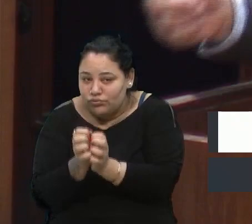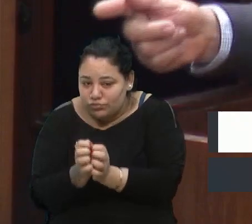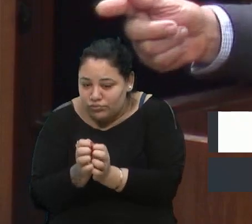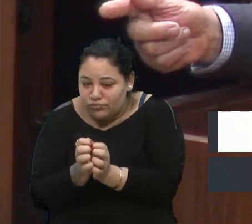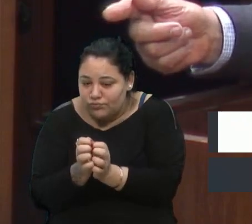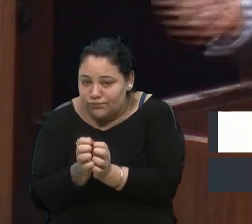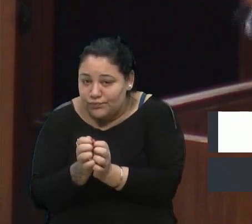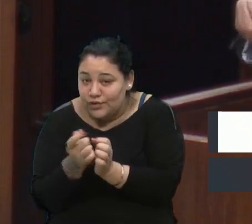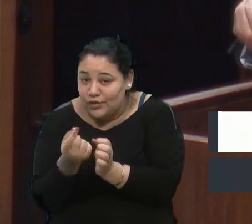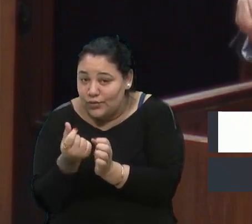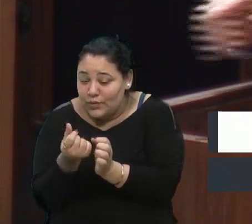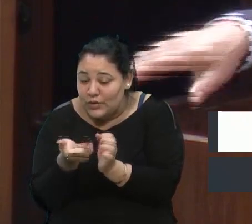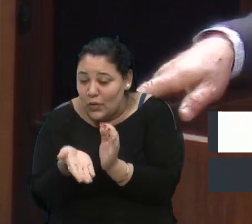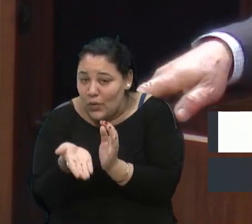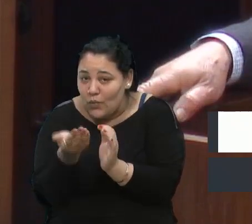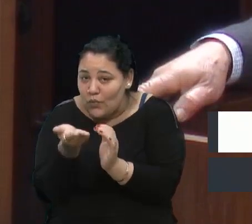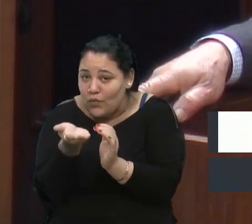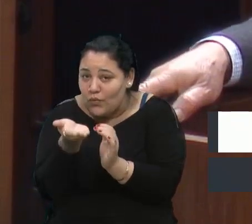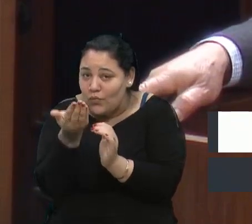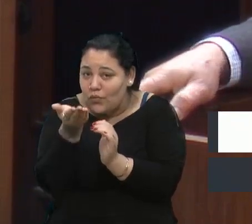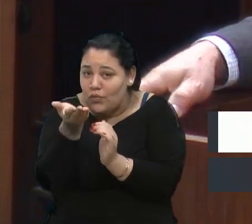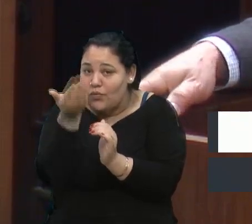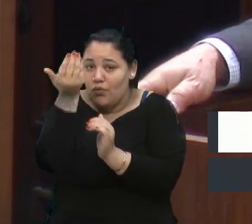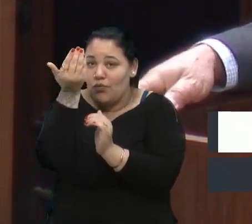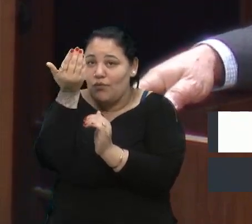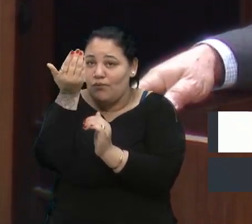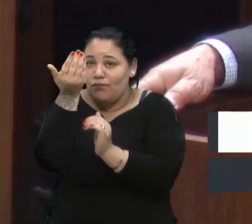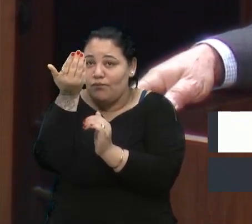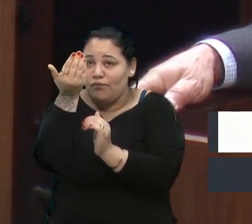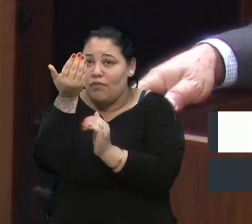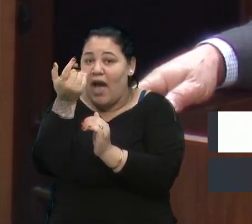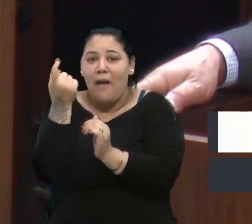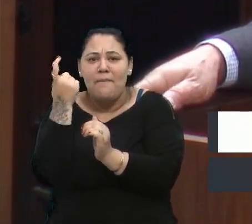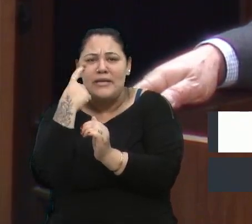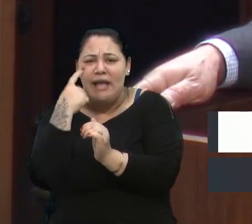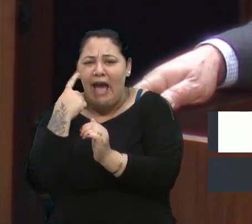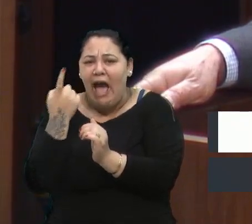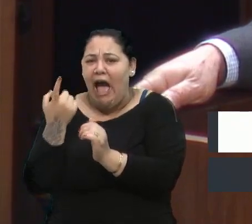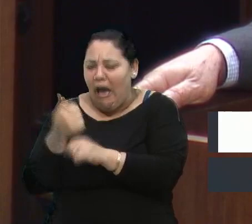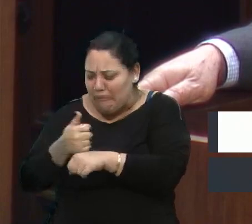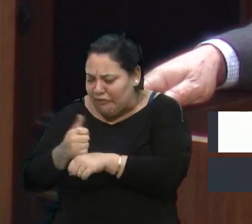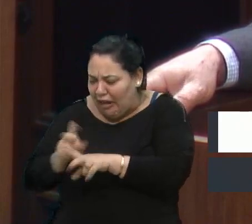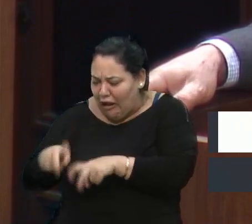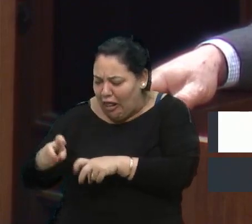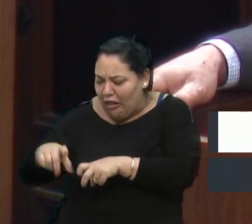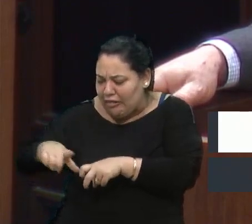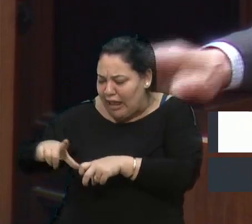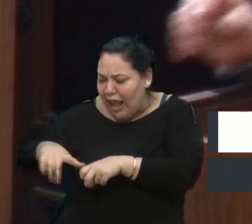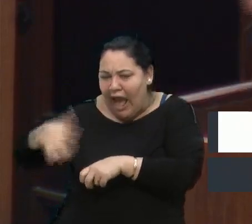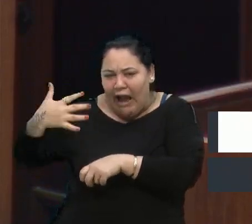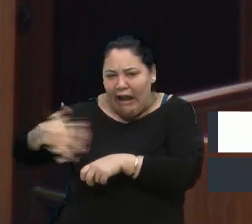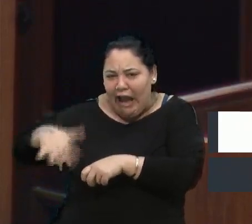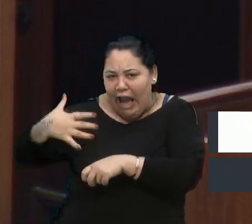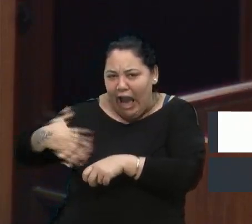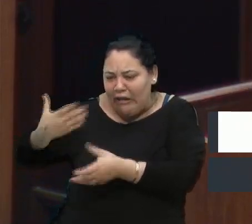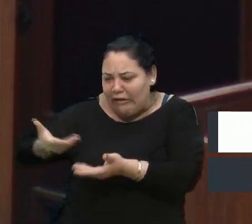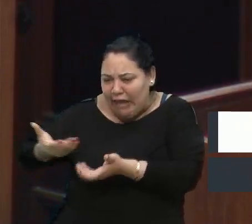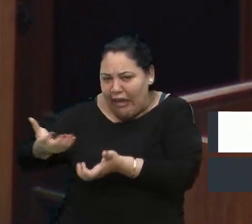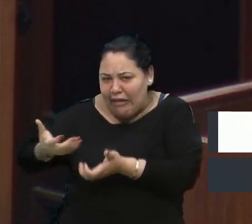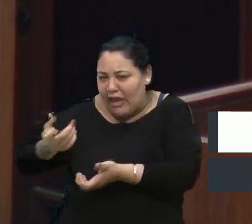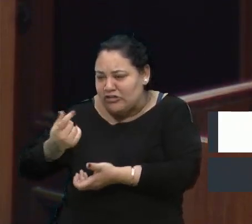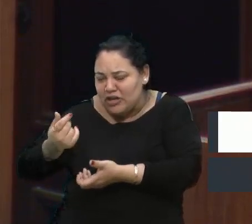muito mais, e aí vai se ouvir, o colono está ganhando dinheiro. Não, não vai ter. Por quê? Porque o colono está tendo